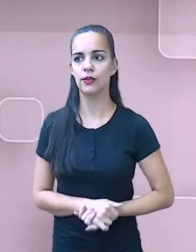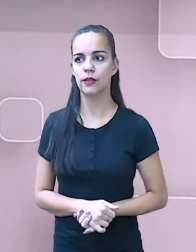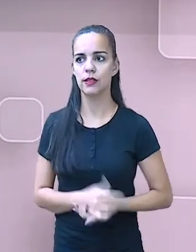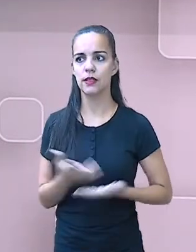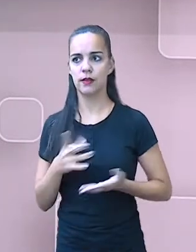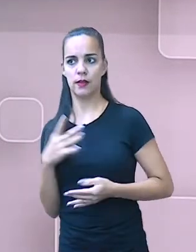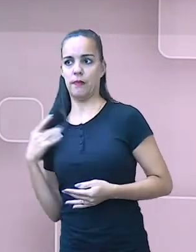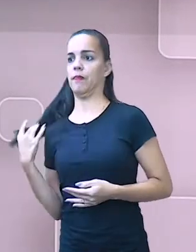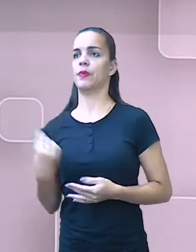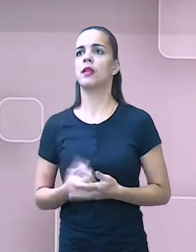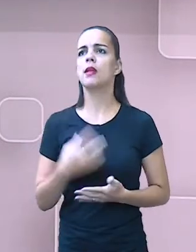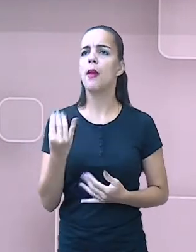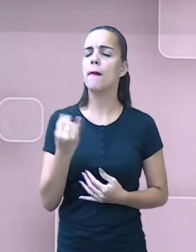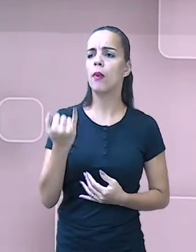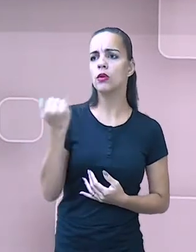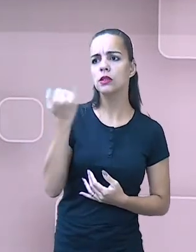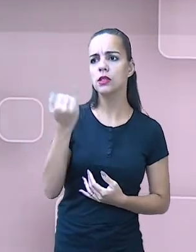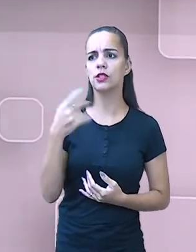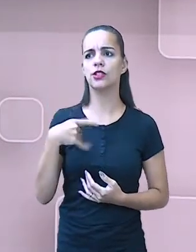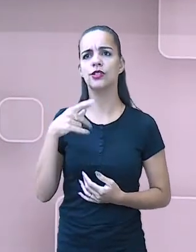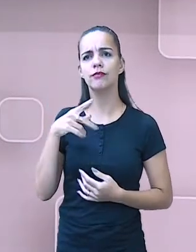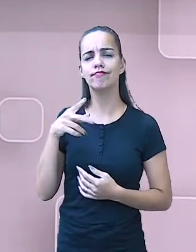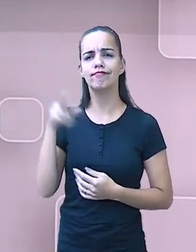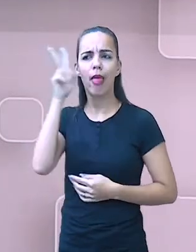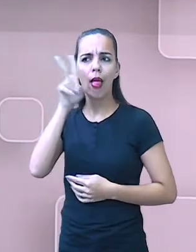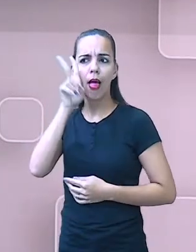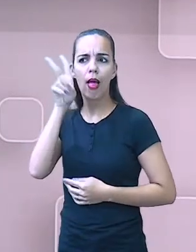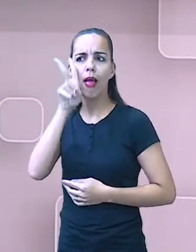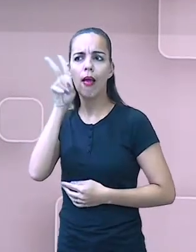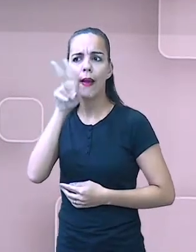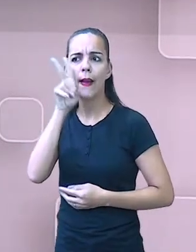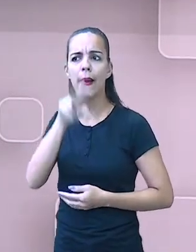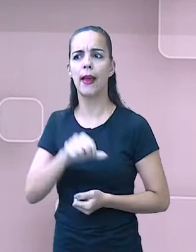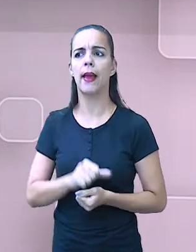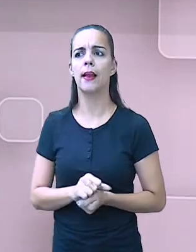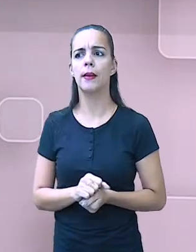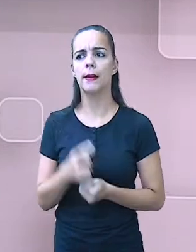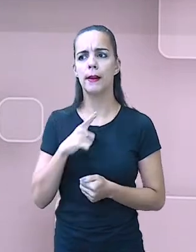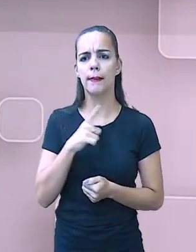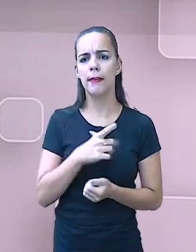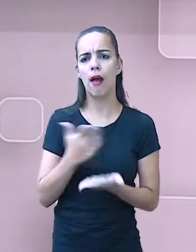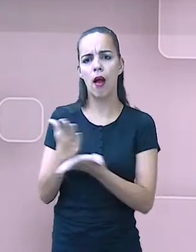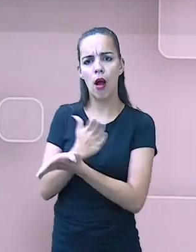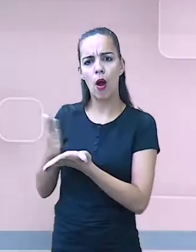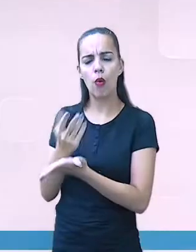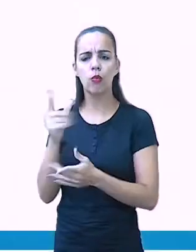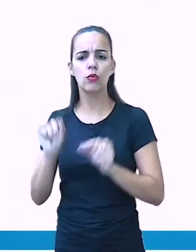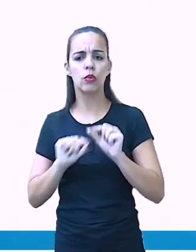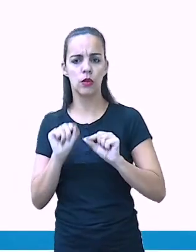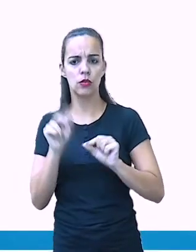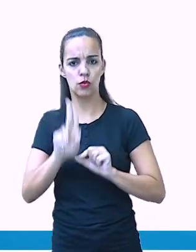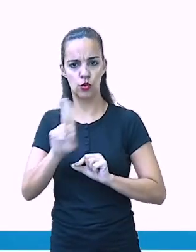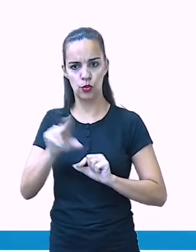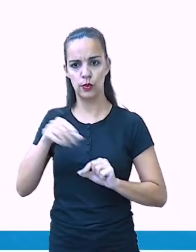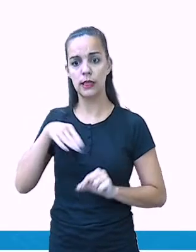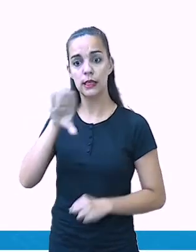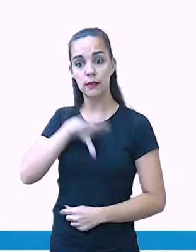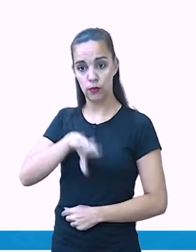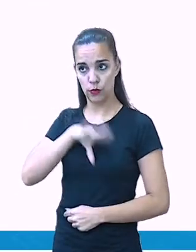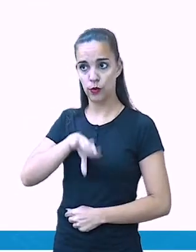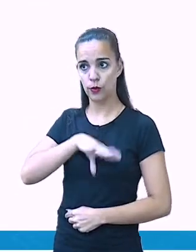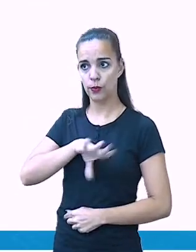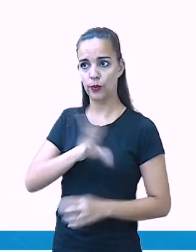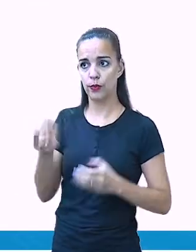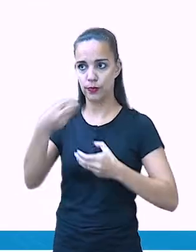vamos relembrar o que significa sílaba, o que se entende por sílaba na língua portuguesa. A sílaba é